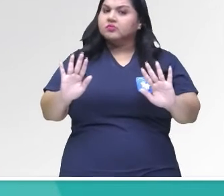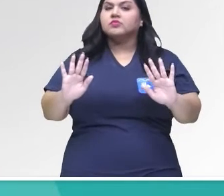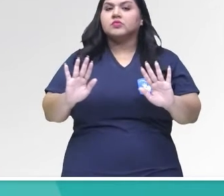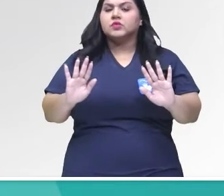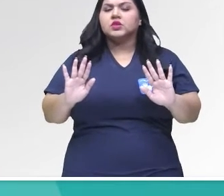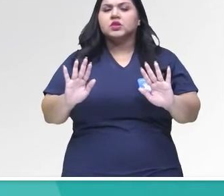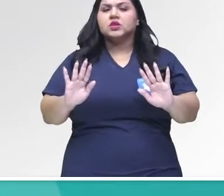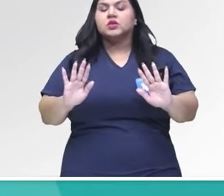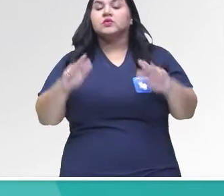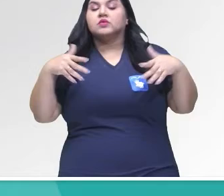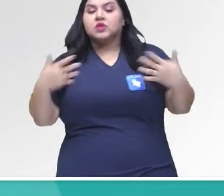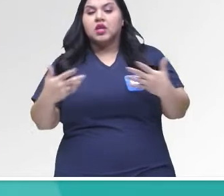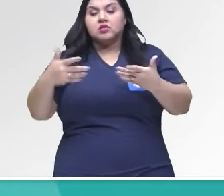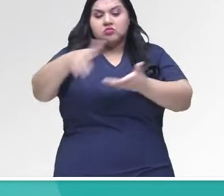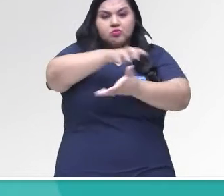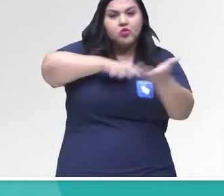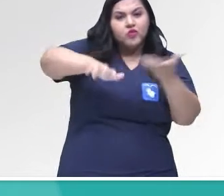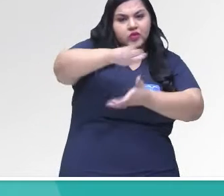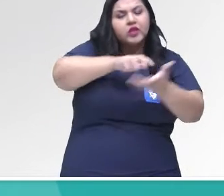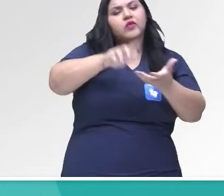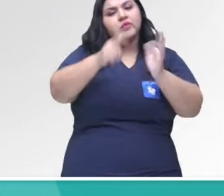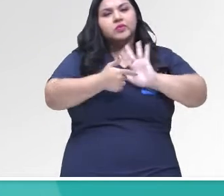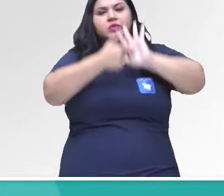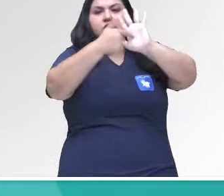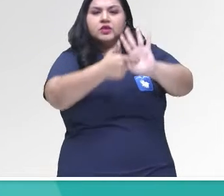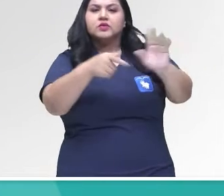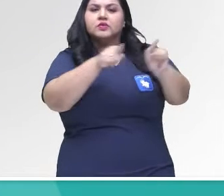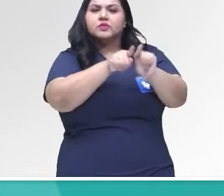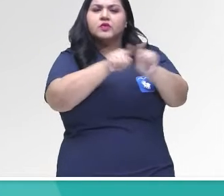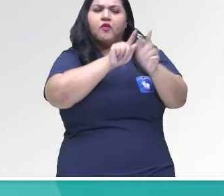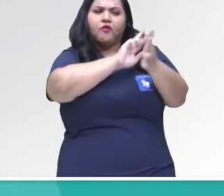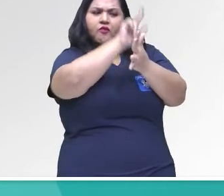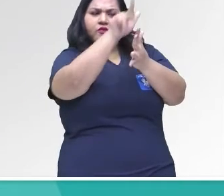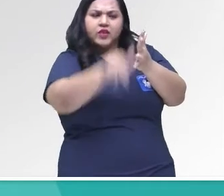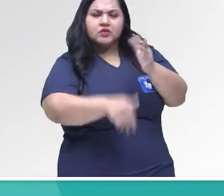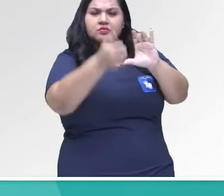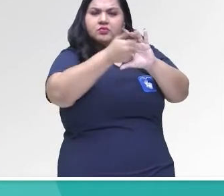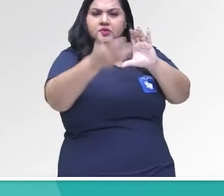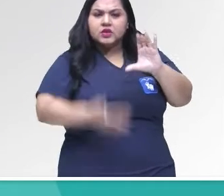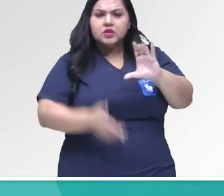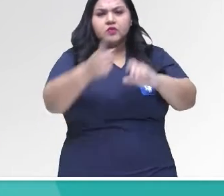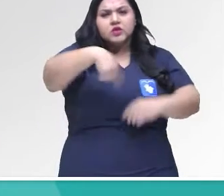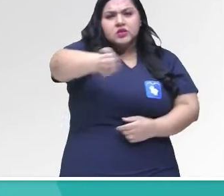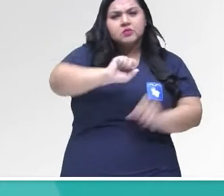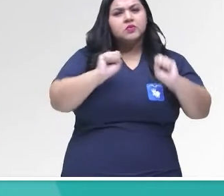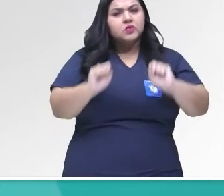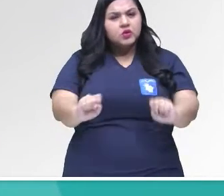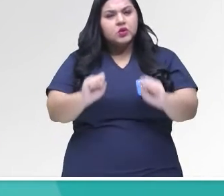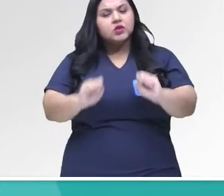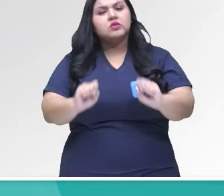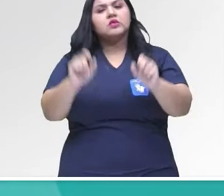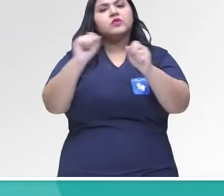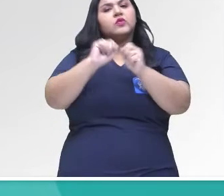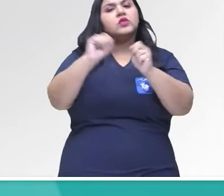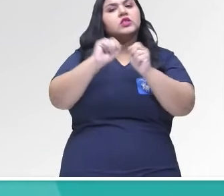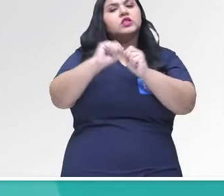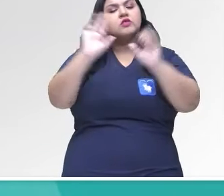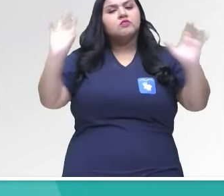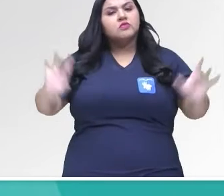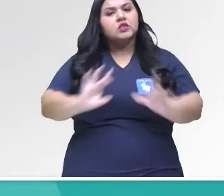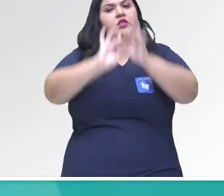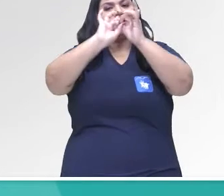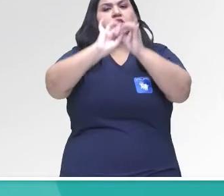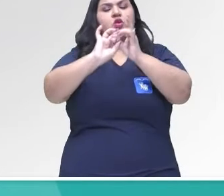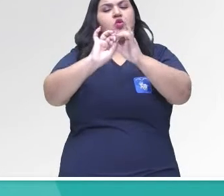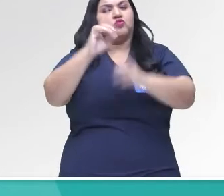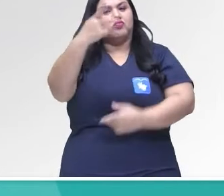nessas manifestações, nós vamos apresentar também várias características que vocês podem estar fazendo essa conexão com o dia a